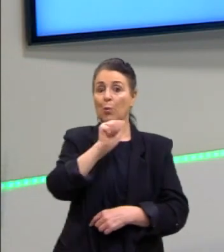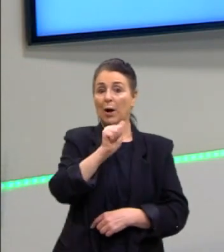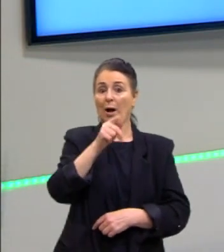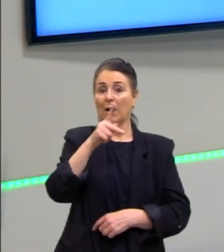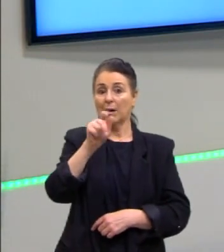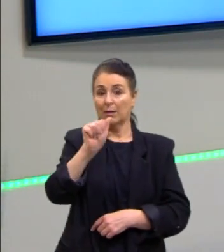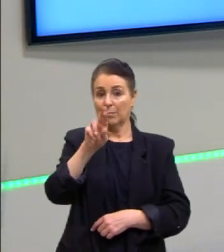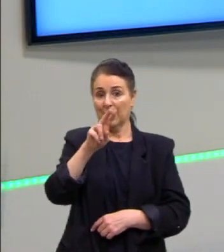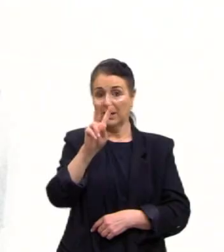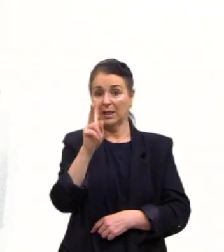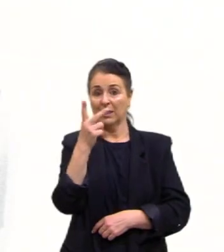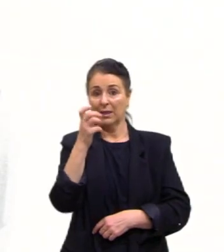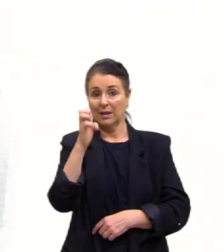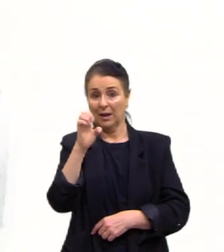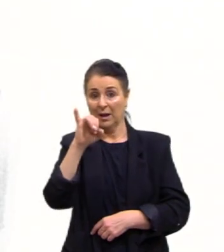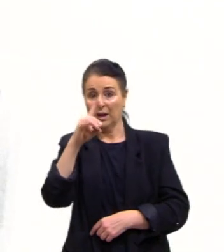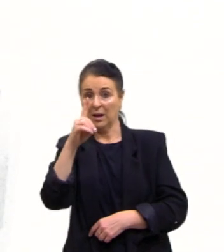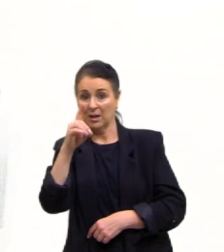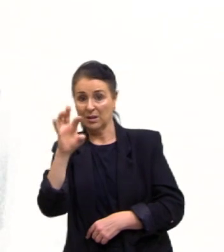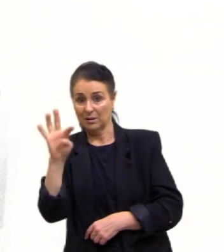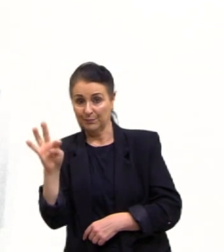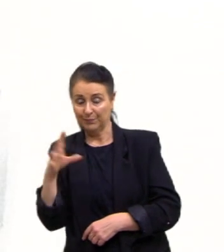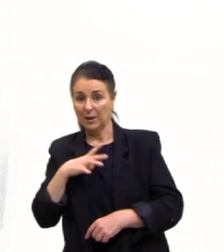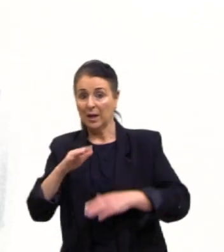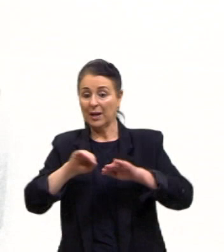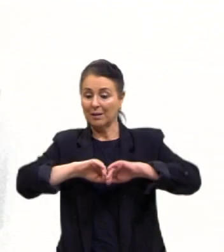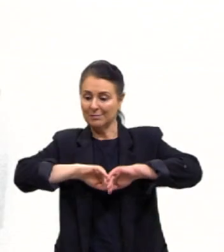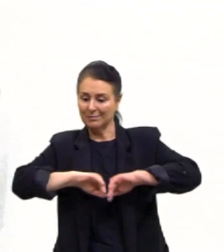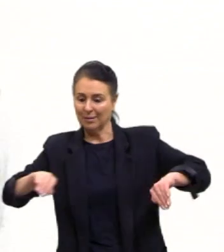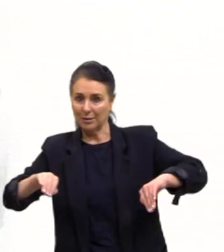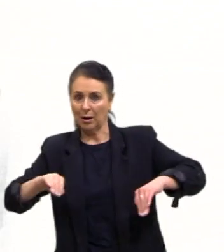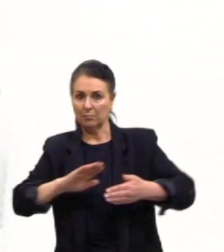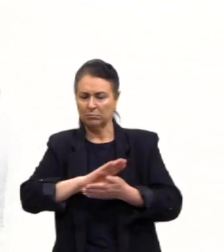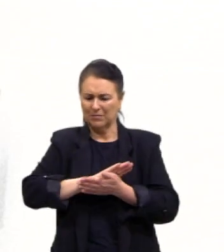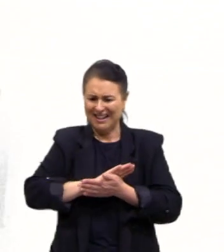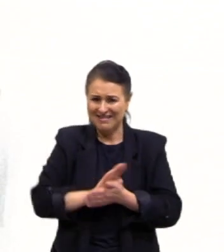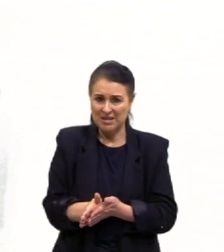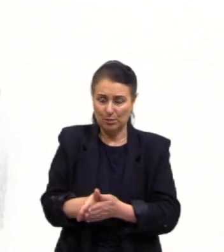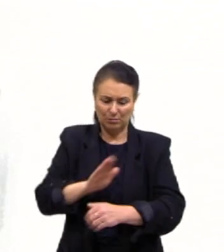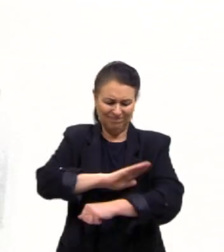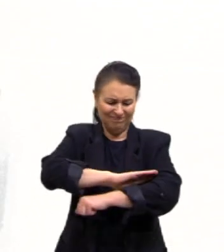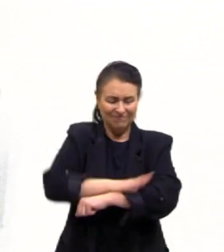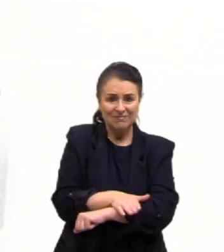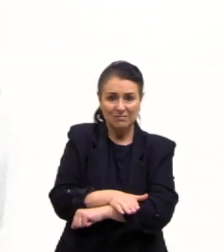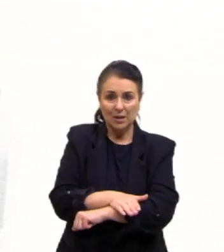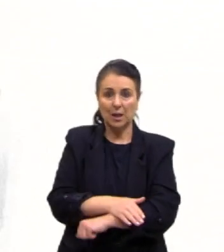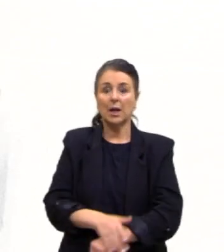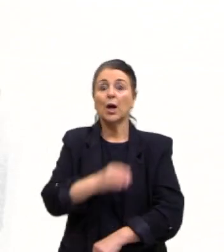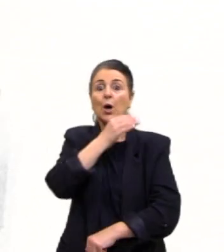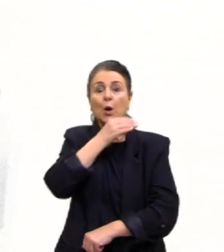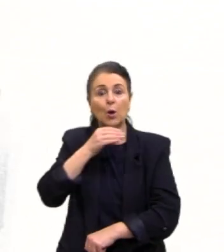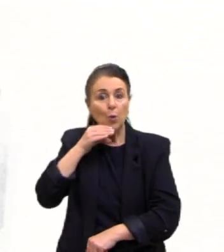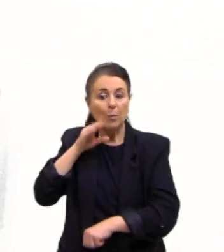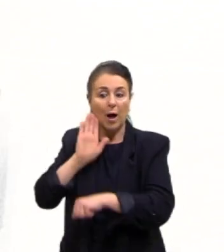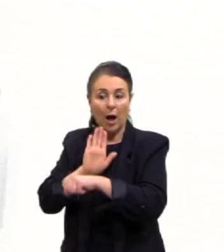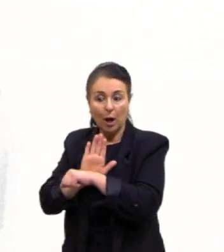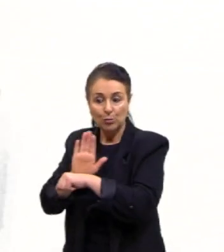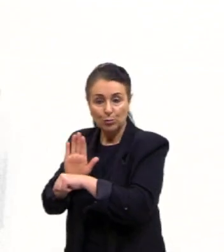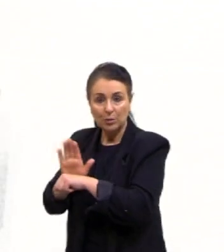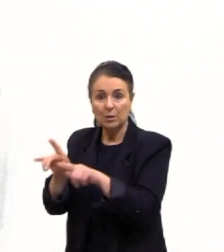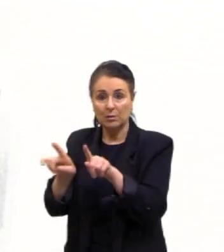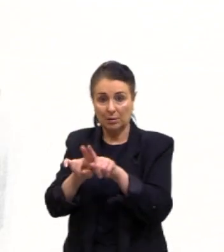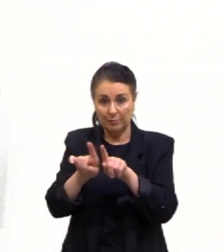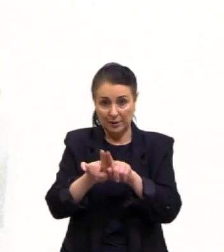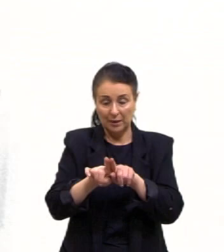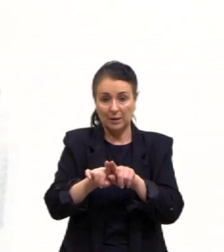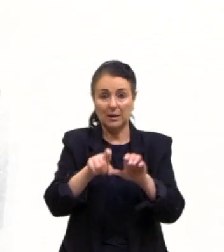um governo extremamente racista Cuba também lança manda tropas para ajudar na guerra de independência da Argélia